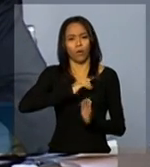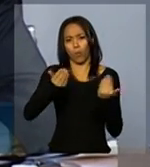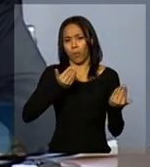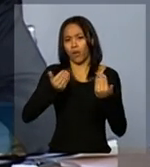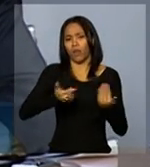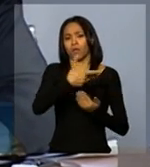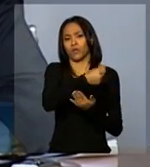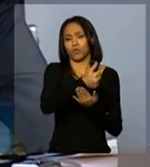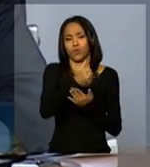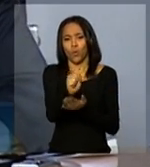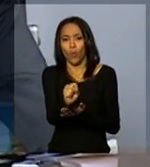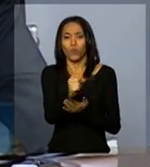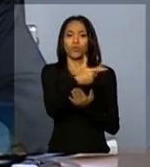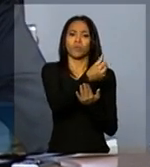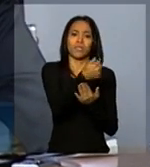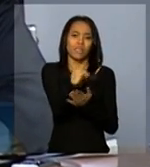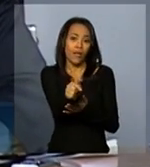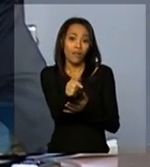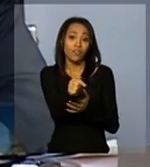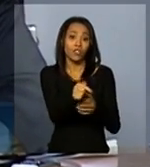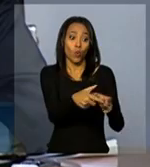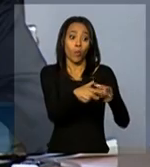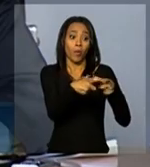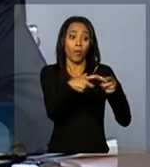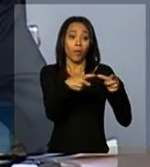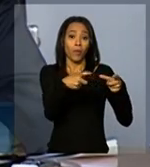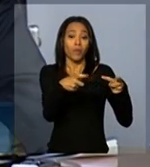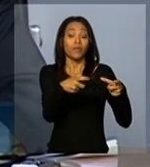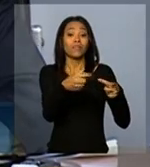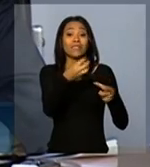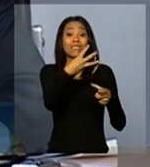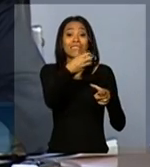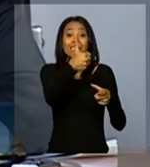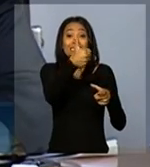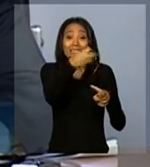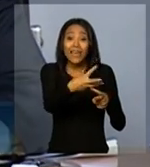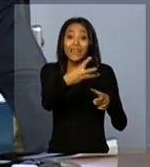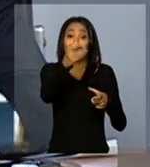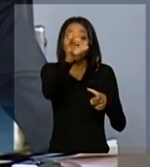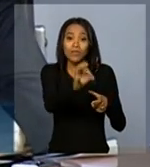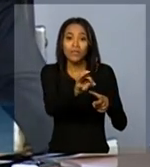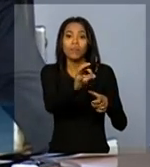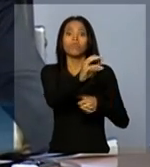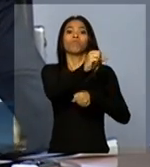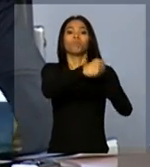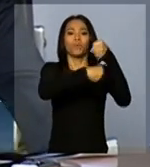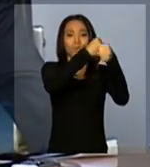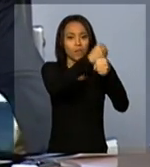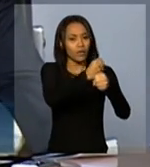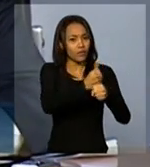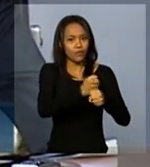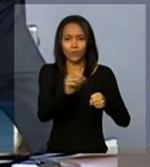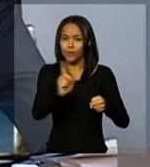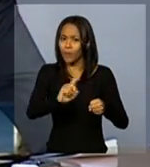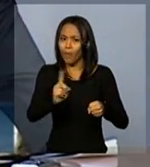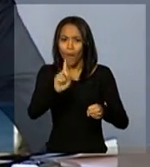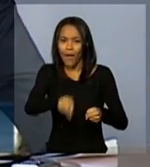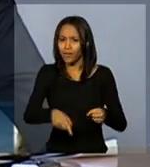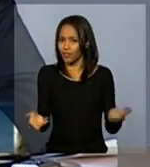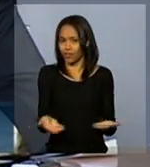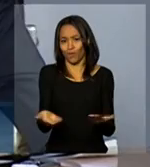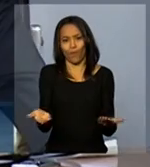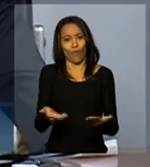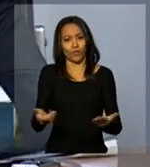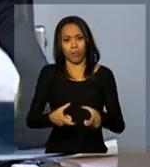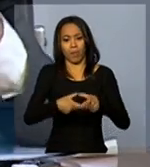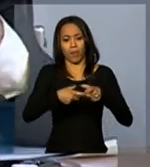2008, 2007, o investimento crescia 13% ao ano. Então, não é de agora que o investimento está crescendo mais.